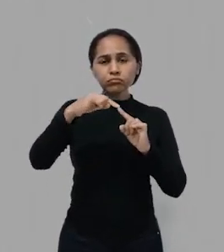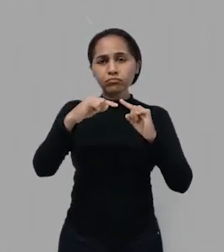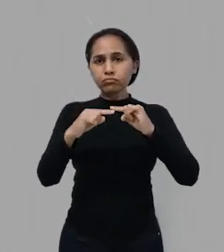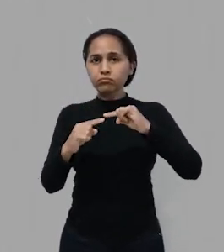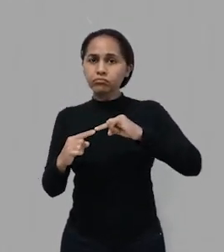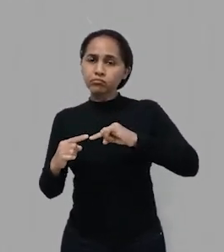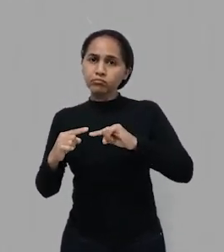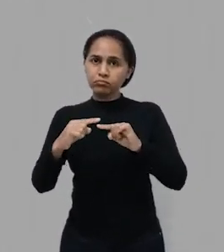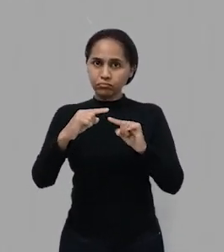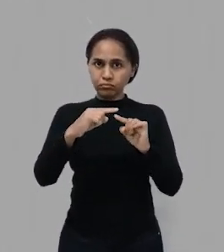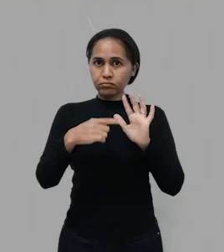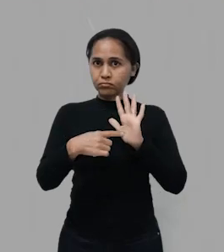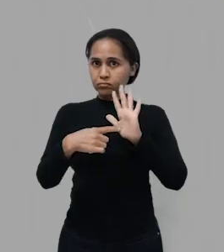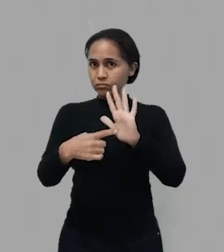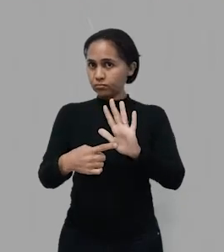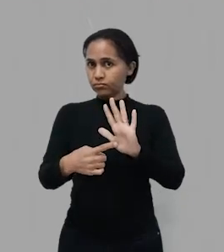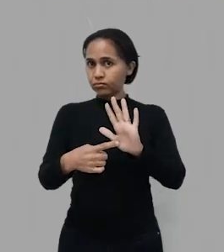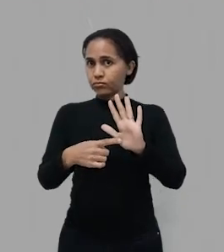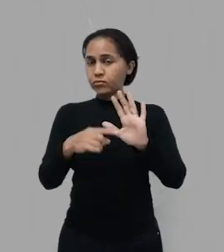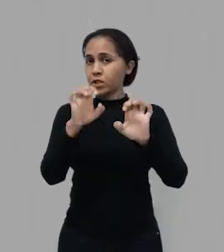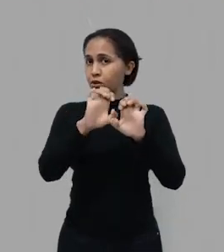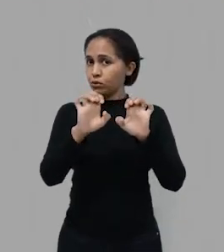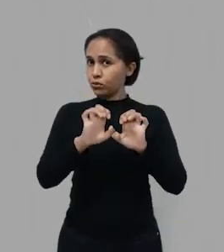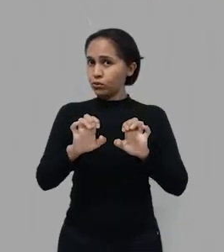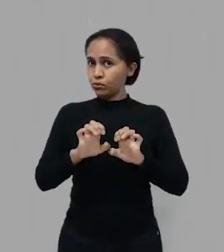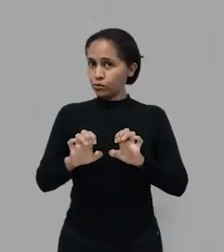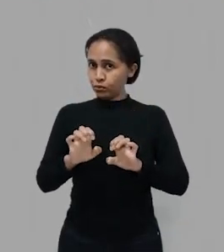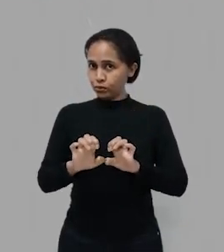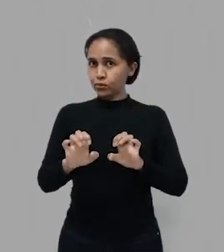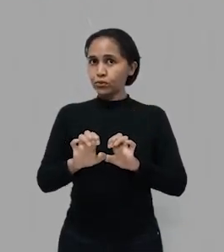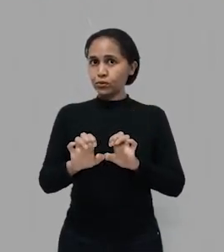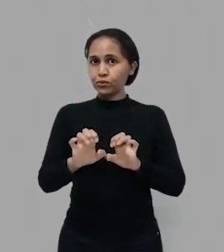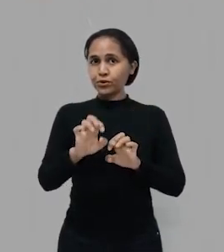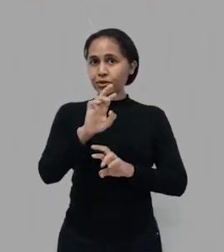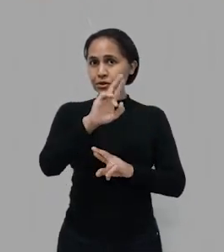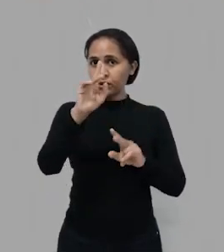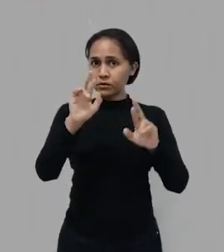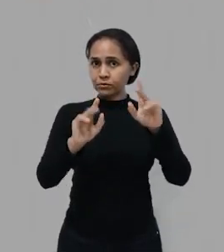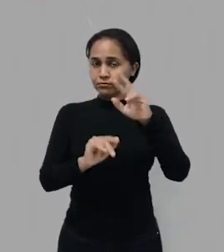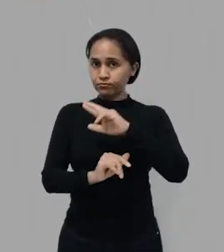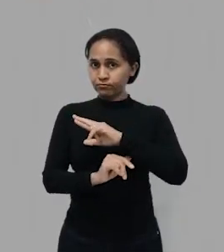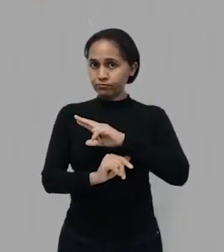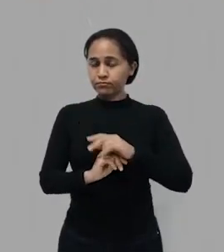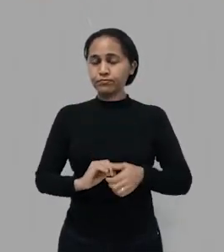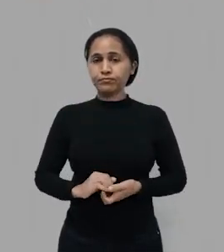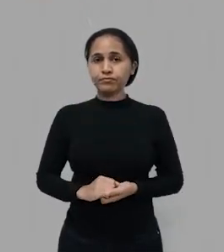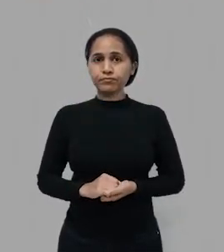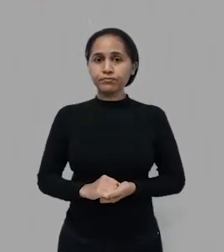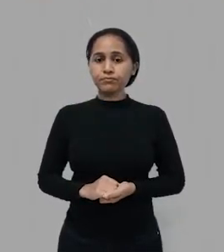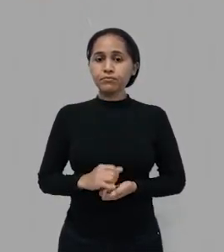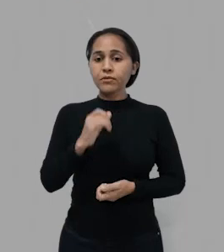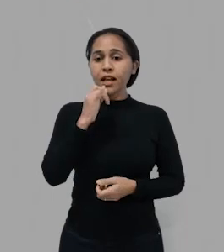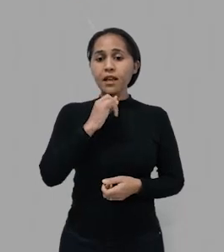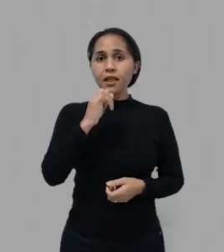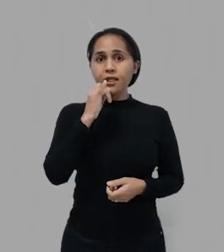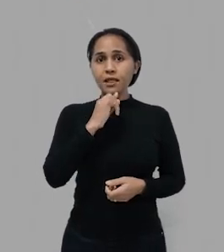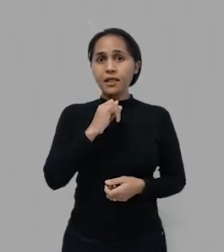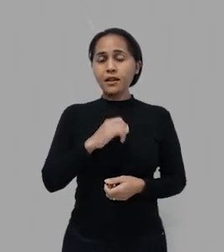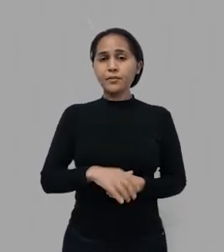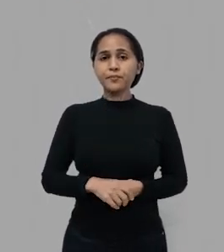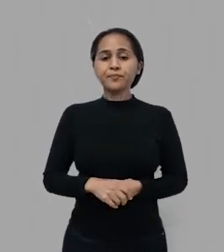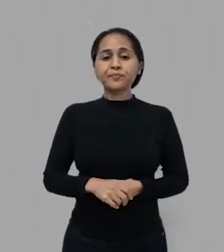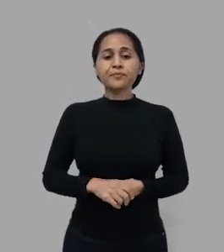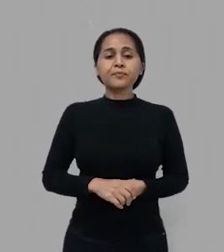combinados. Então, a mesma fórmula molecular gerando estruturas diferentes. Como exemplo, eu tenho